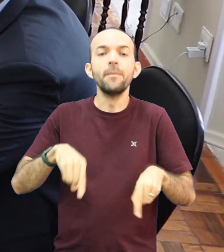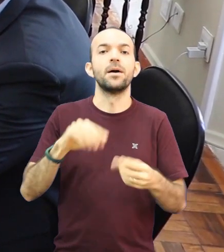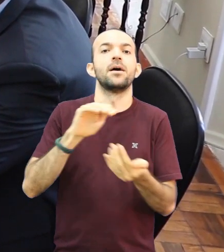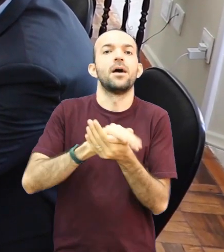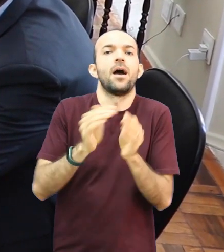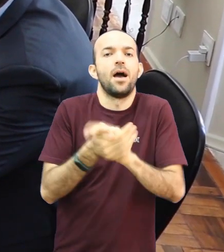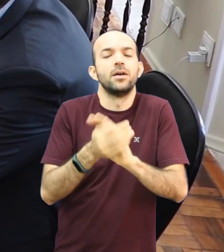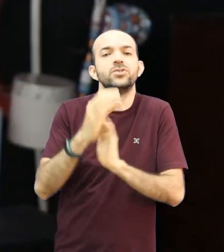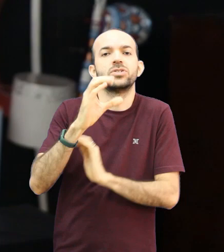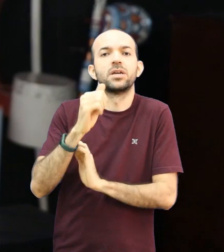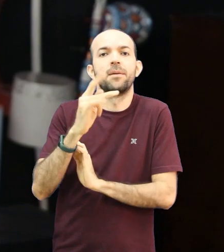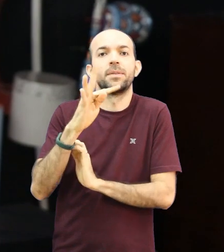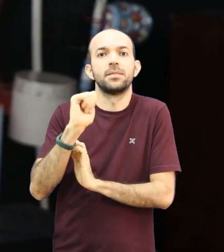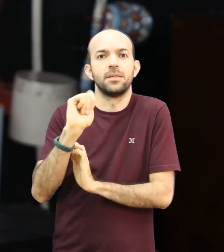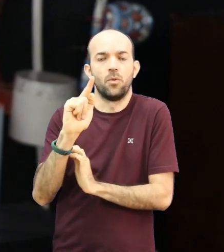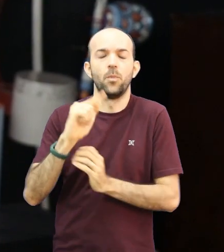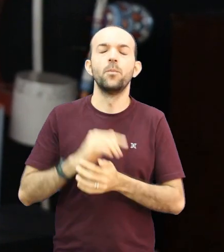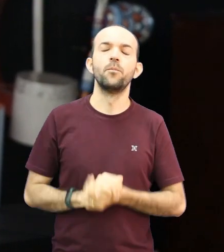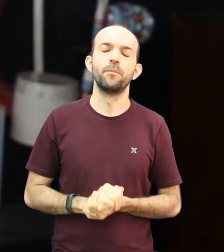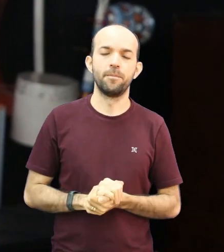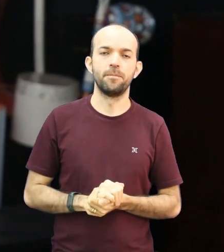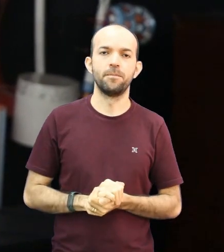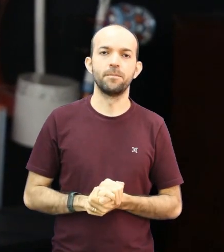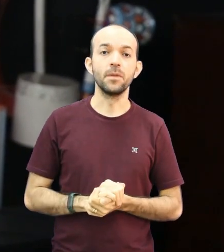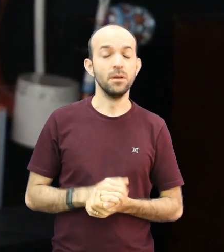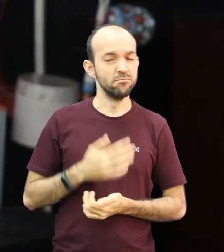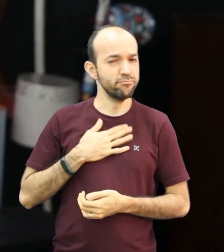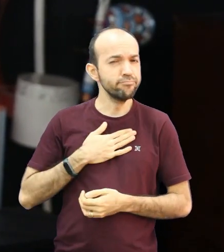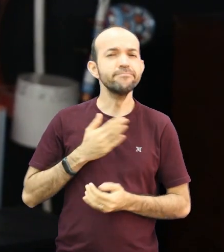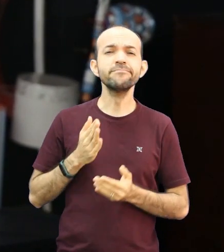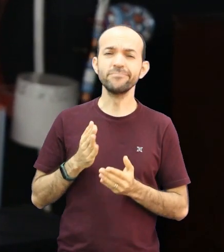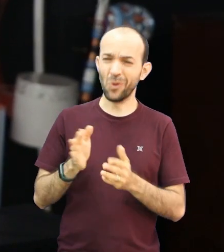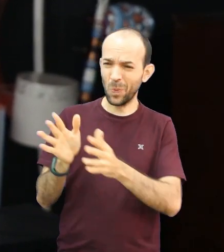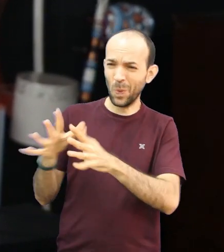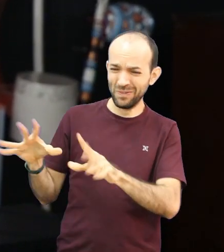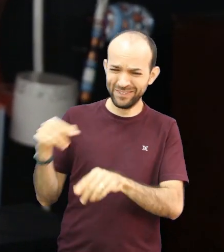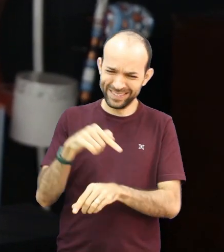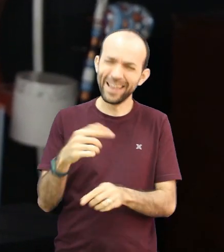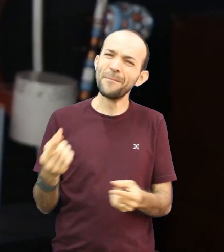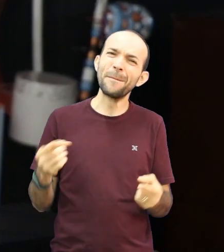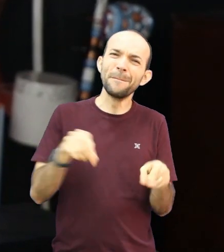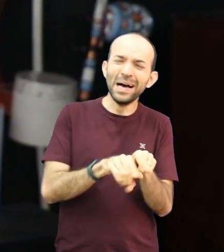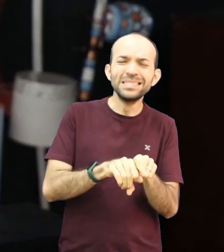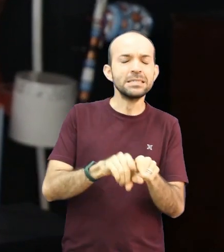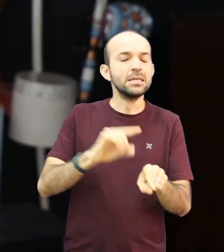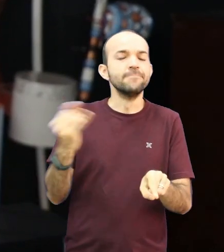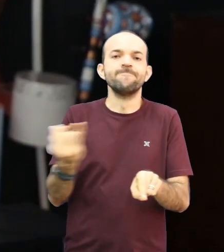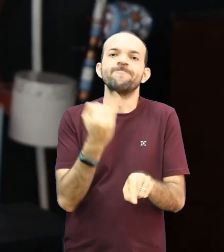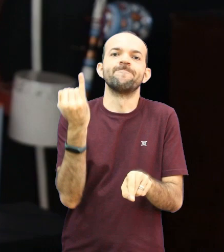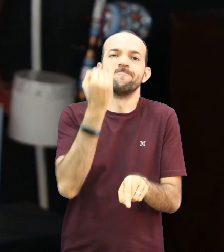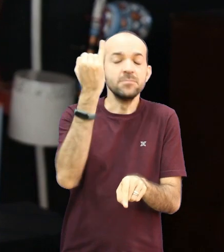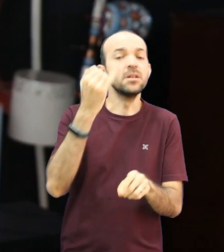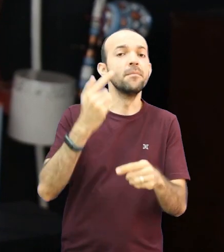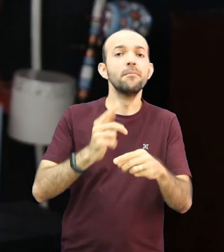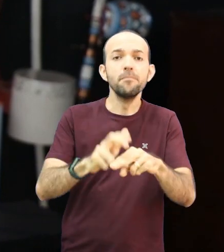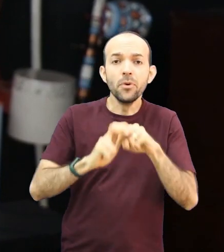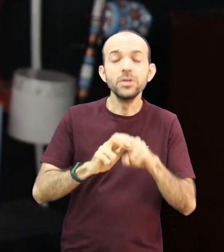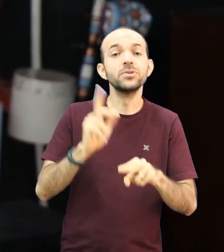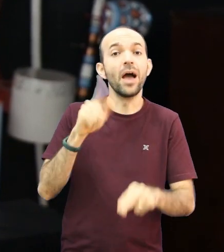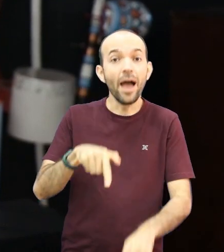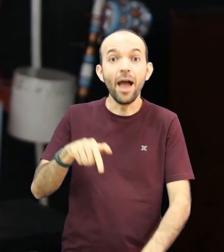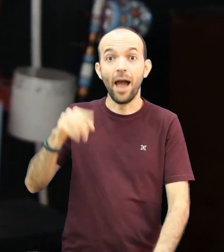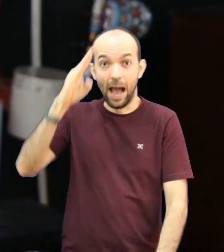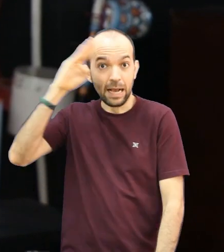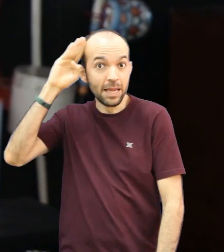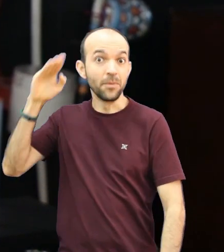Artes capitais eu acho que a parceria com UFC é extremamente importante por conta da chancela acadêmica eu acho